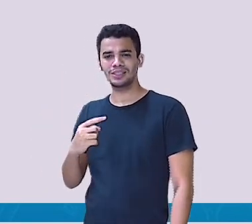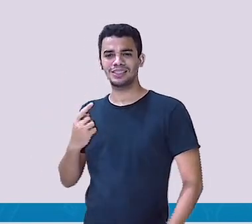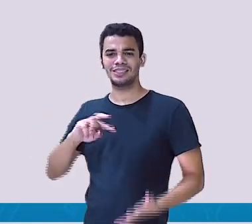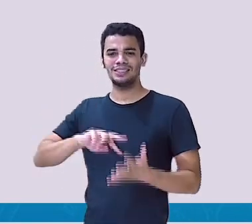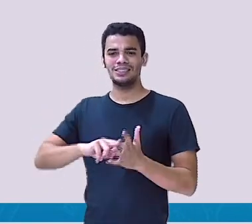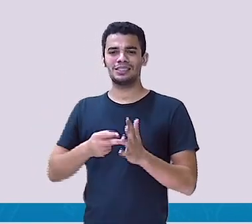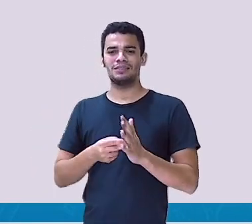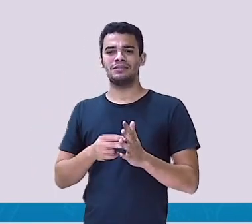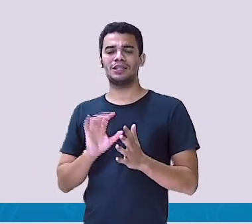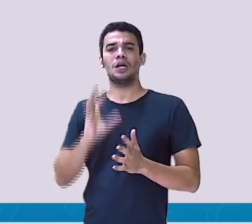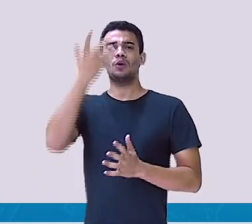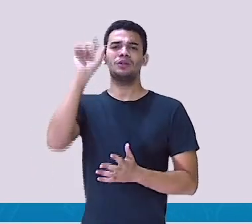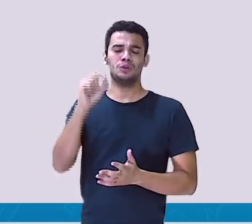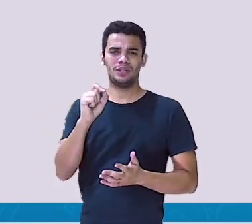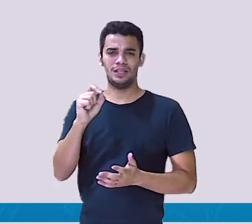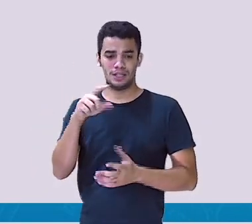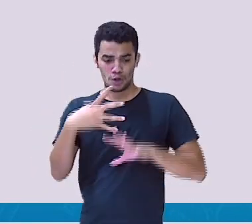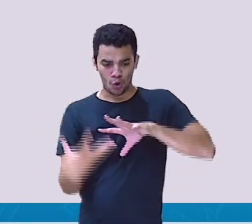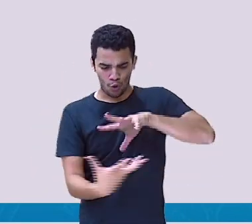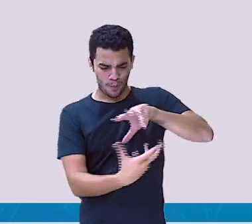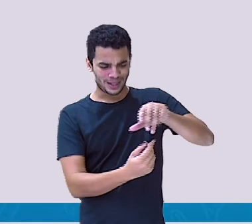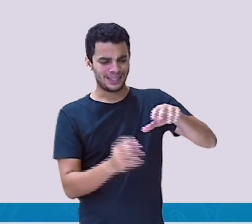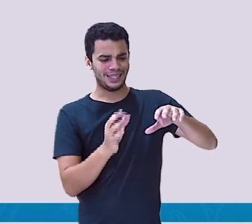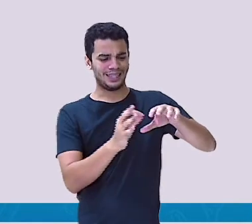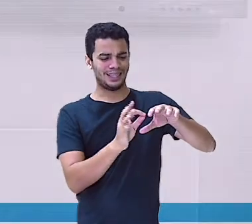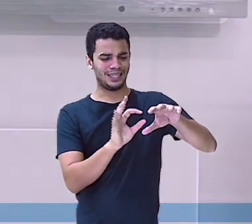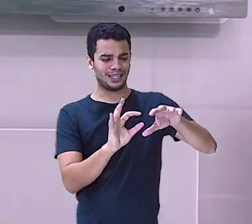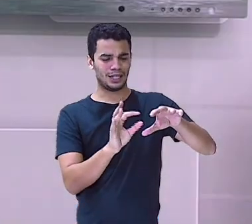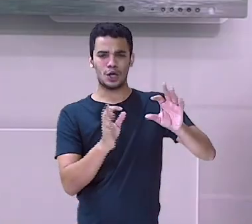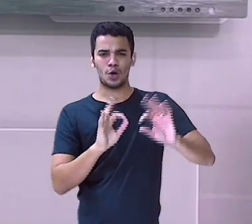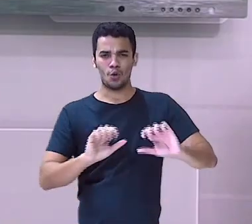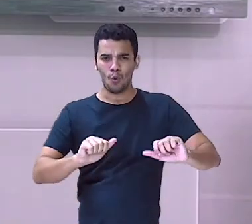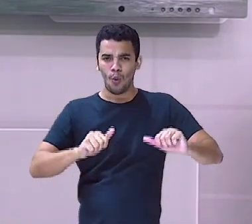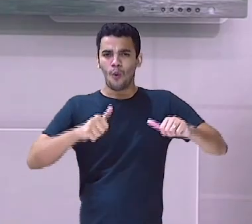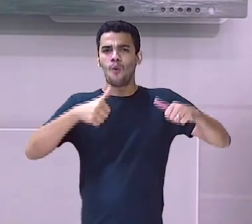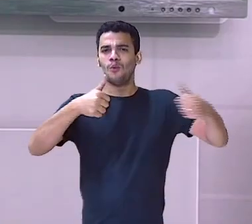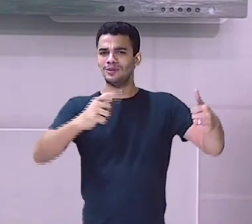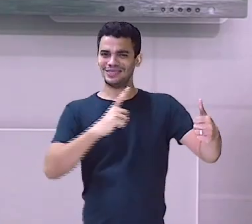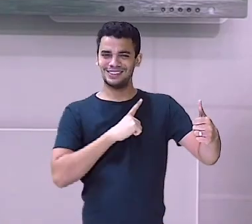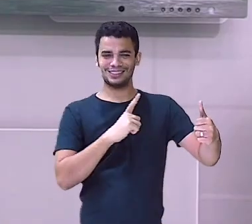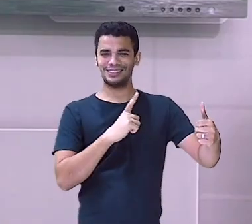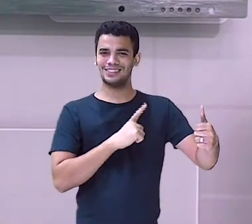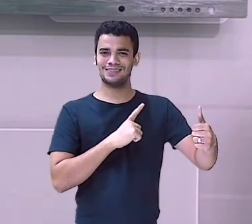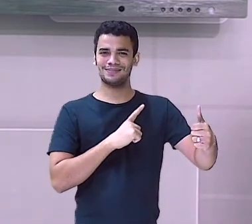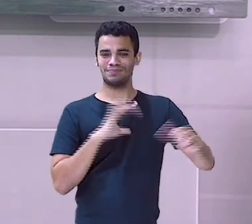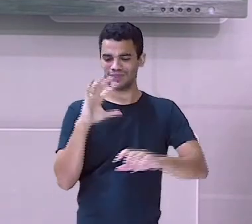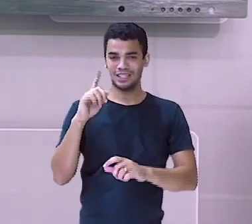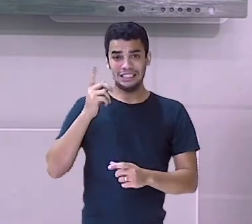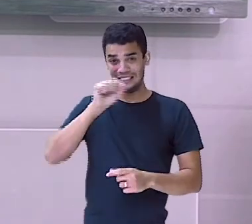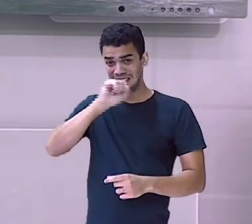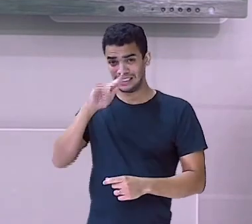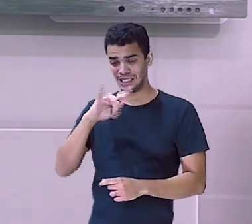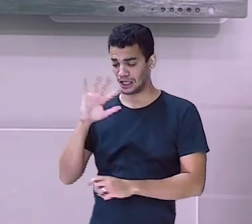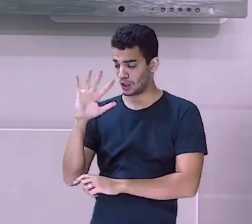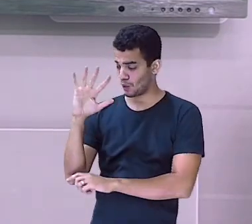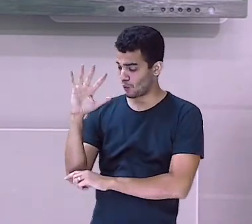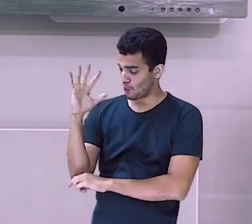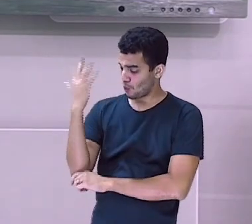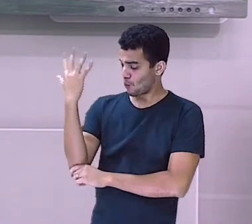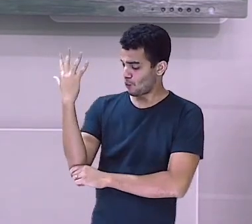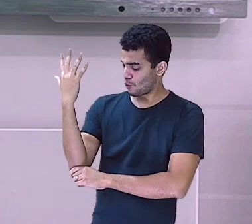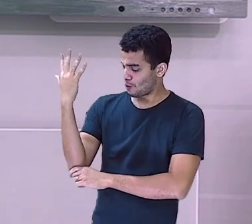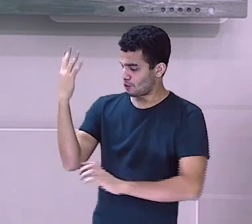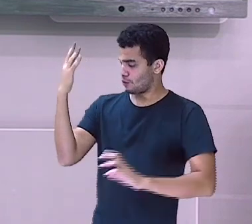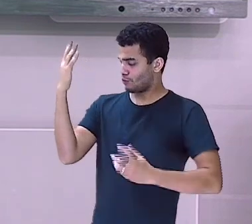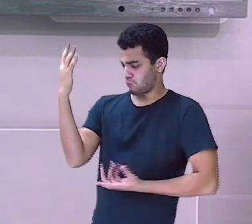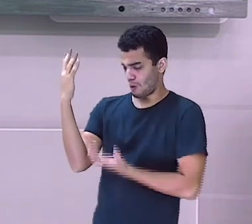as águas, não cuidando do desmatamento, promovendo queimadas, isso vai ajudar